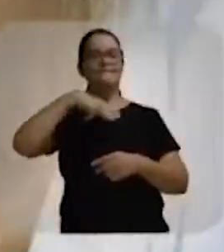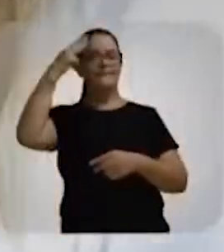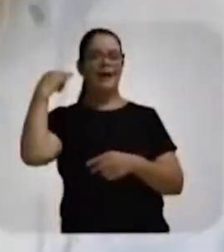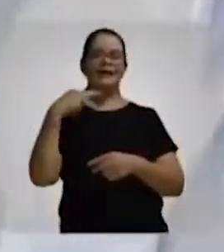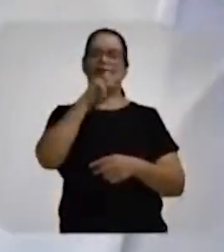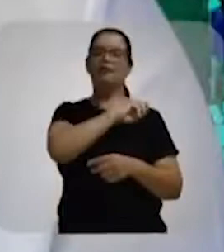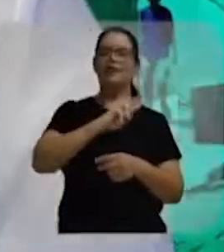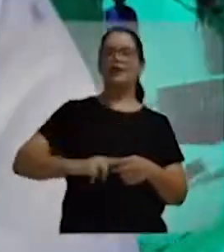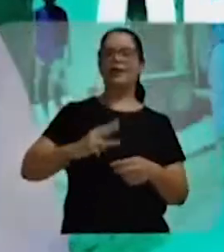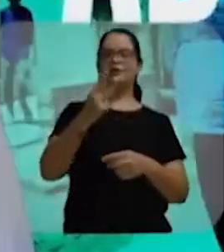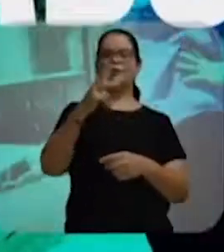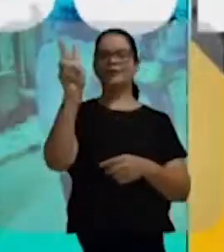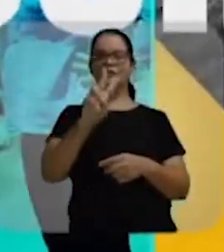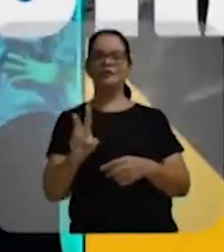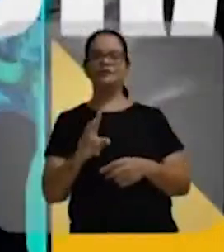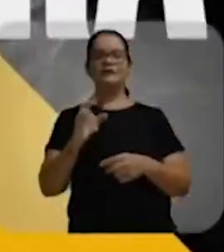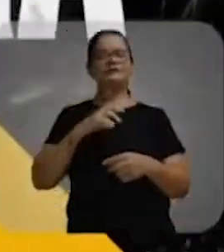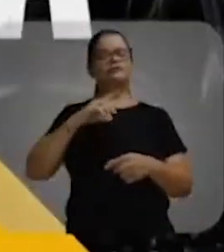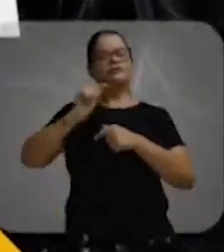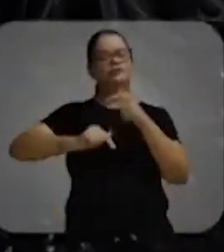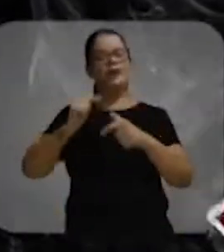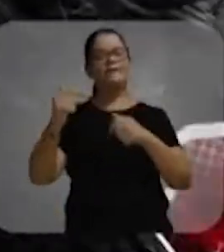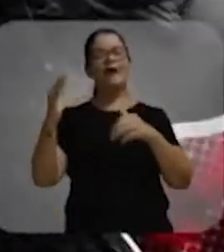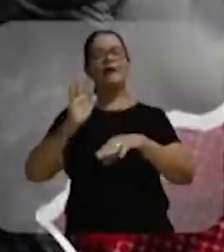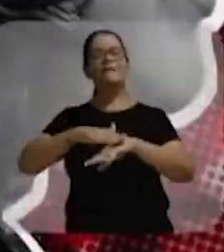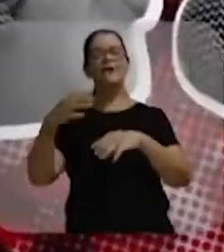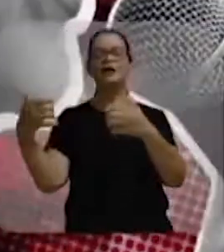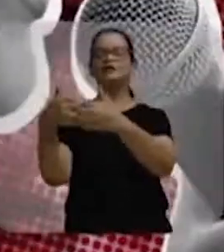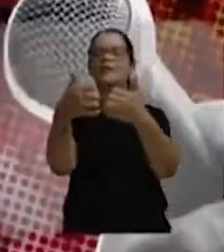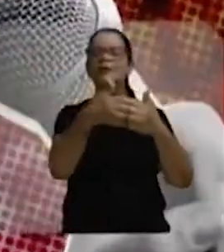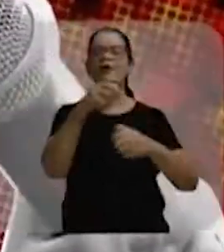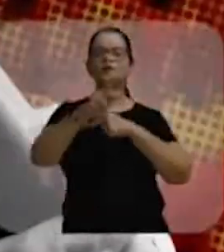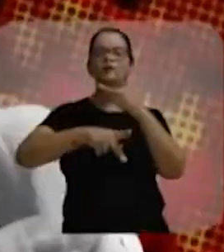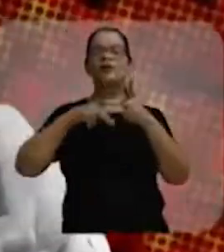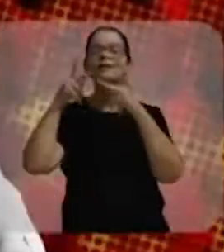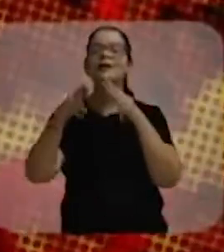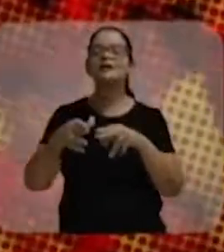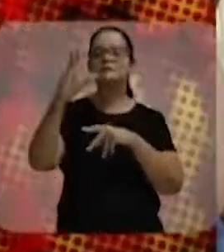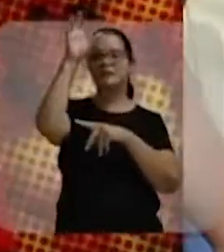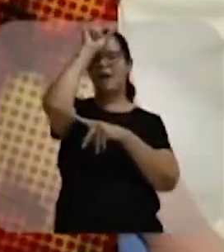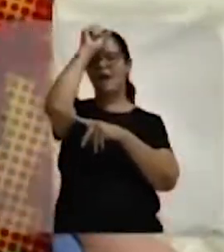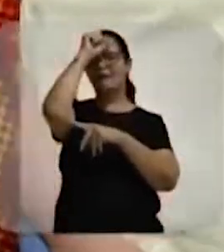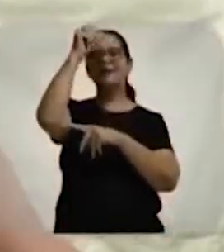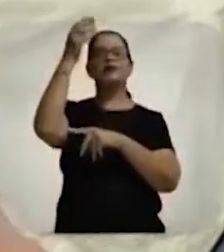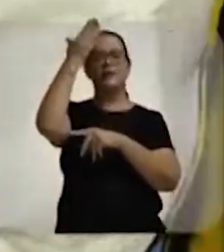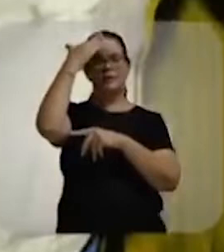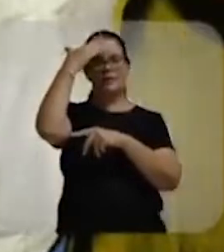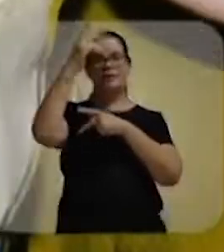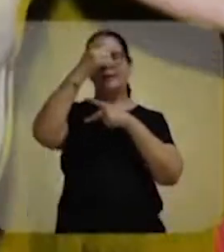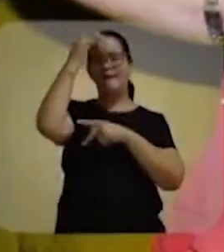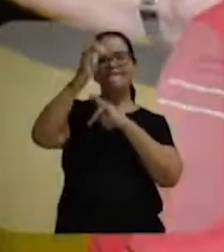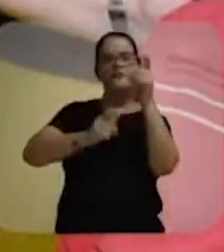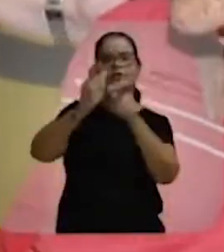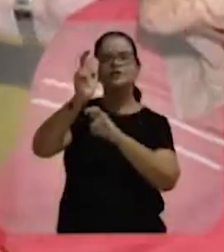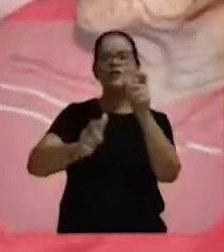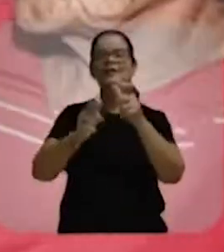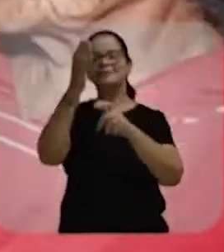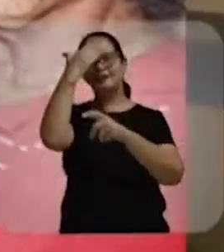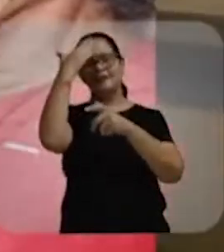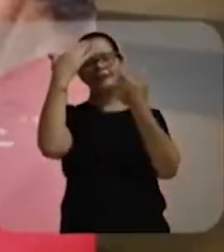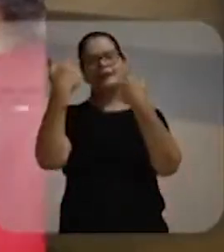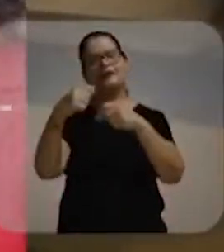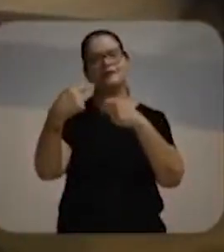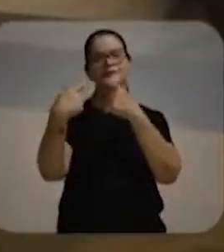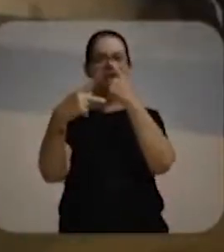por 3 mandatos, o cargo mais próximo do povo. E assim, aprendeu a ouvir as pessoas e entender suas